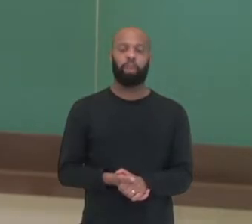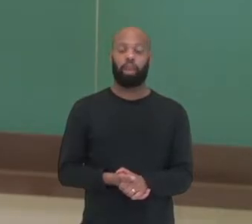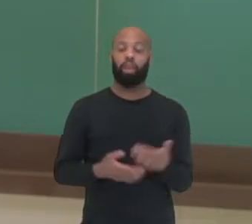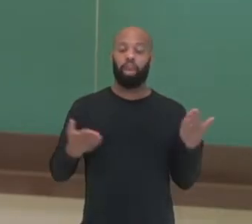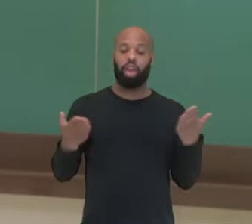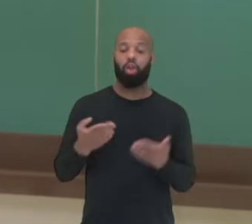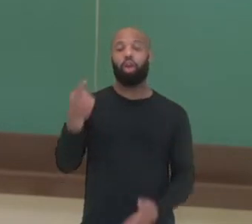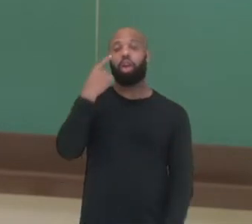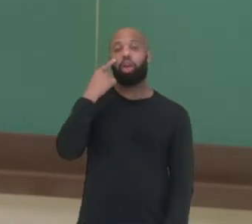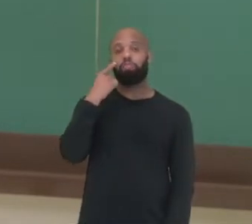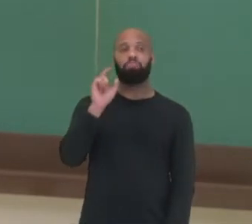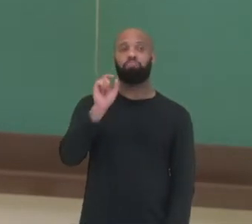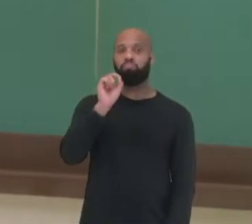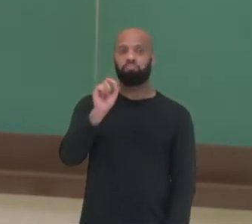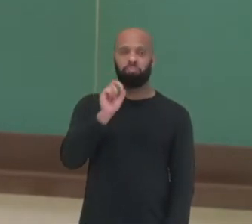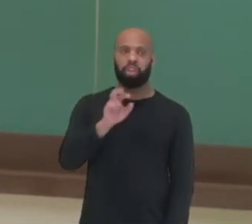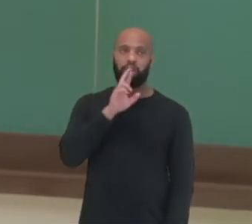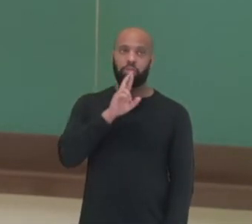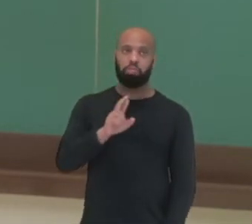Vamos ver quais são